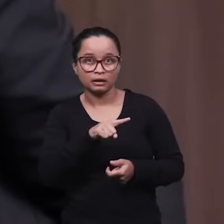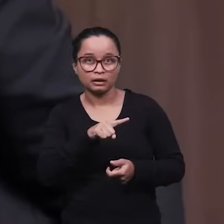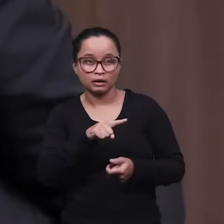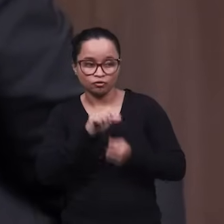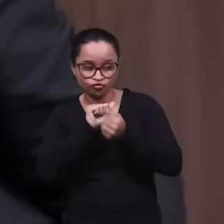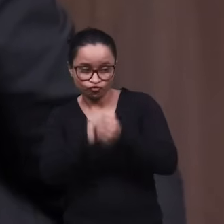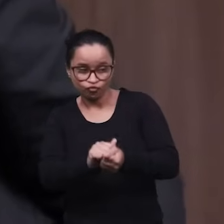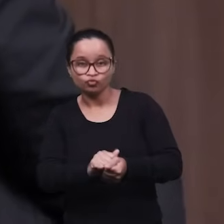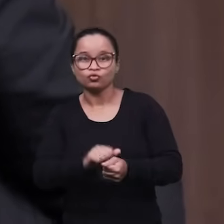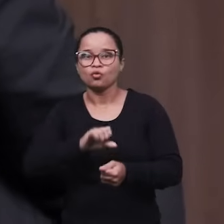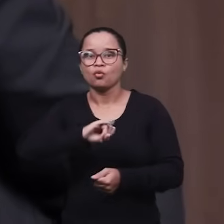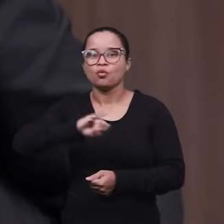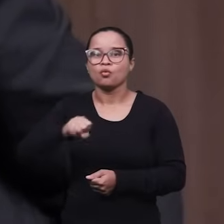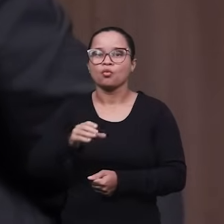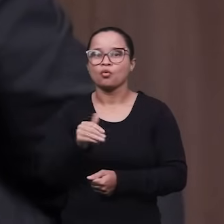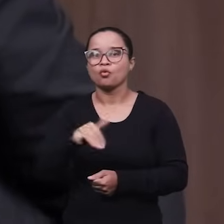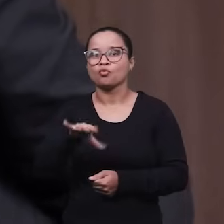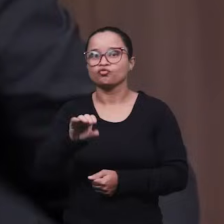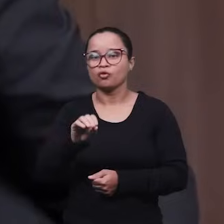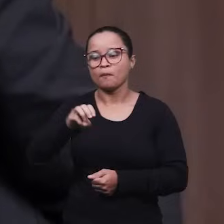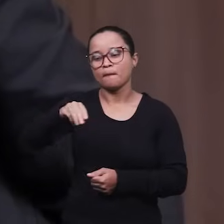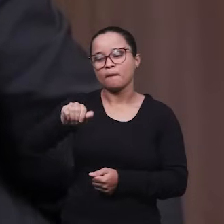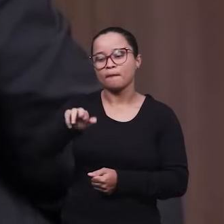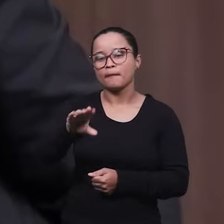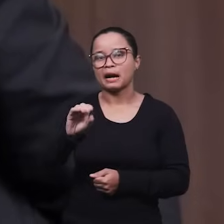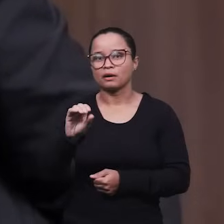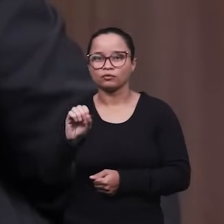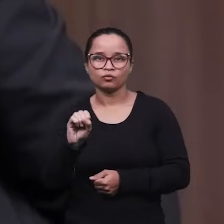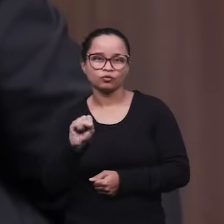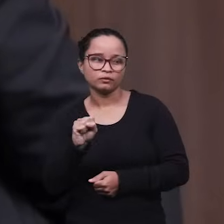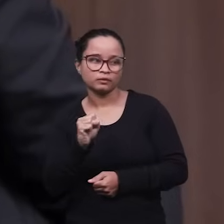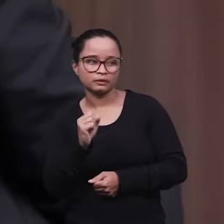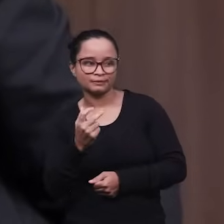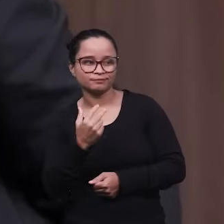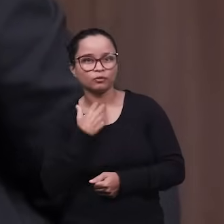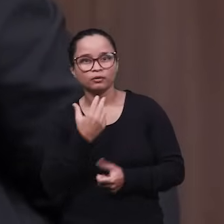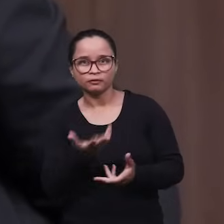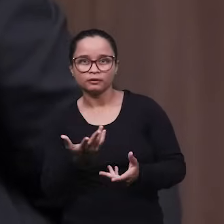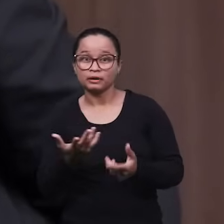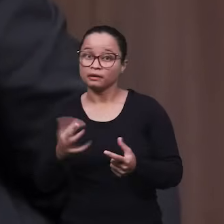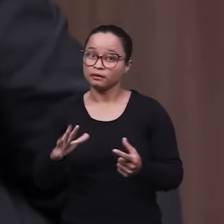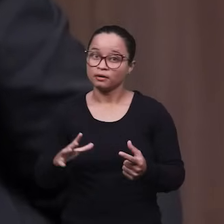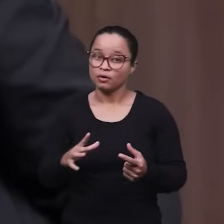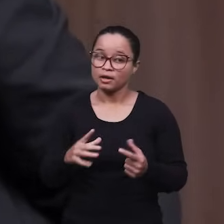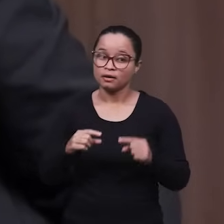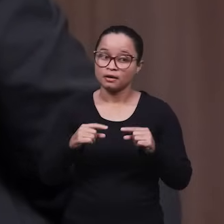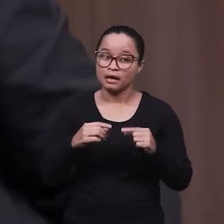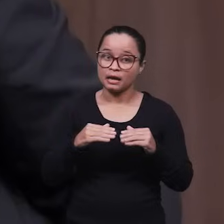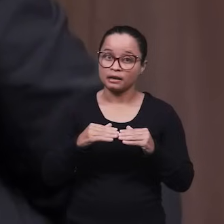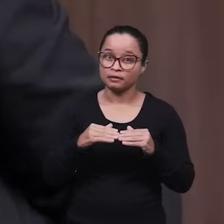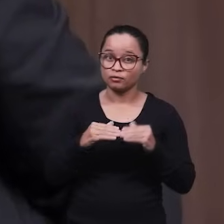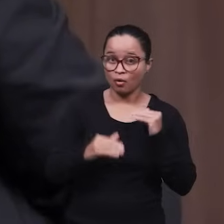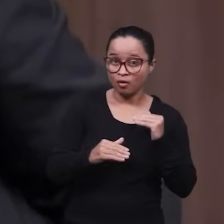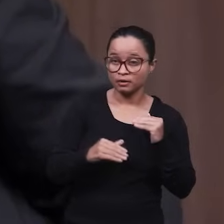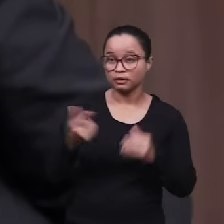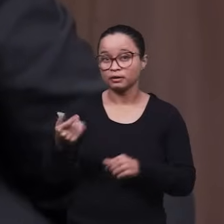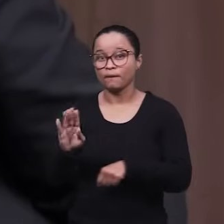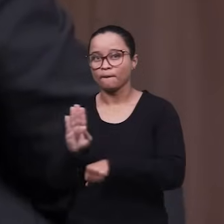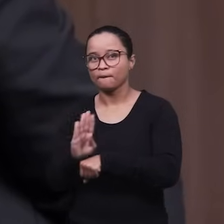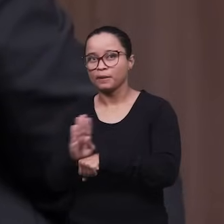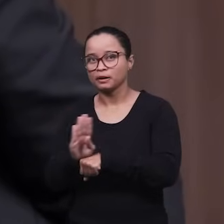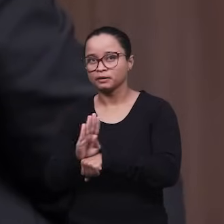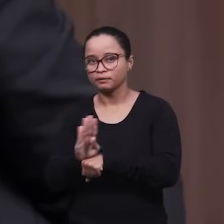João Marcos. E, havendo uma discordância, Barnabé vai para